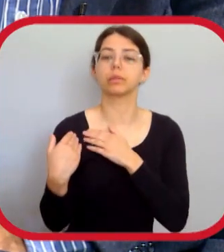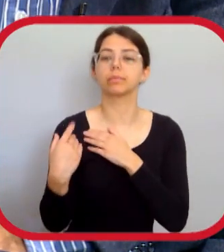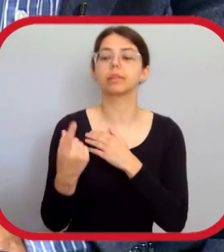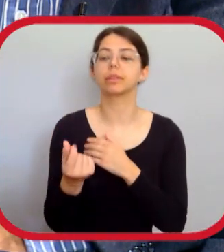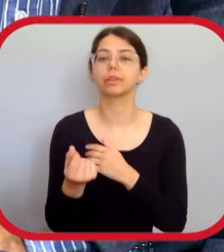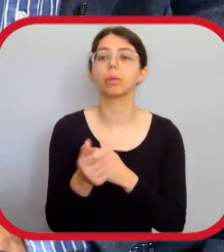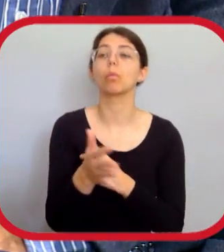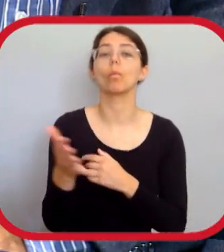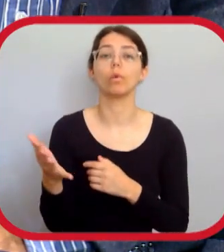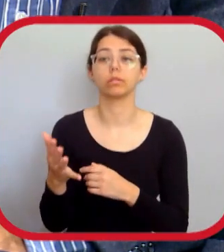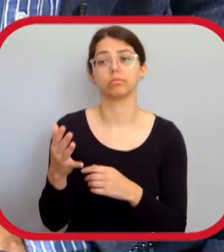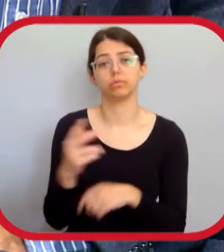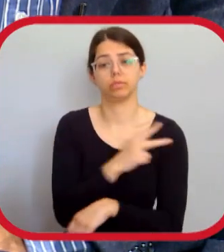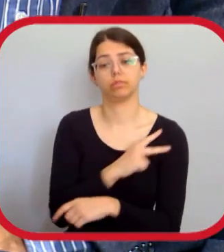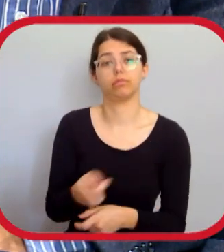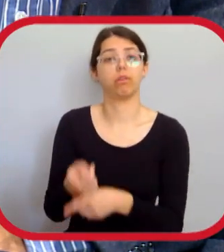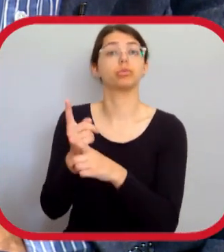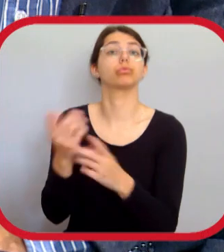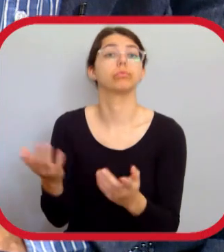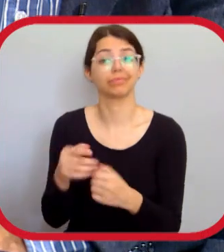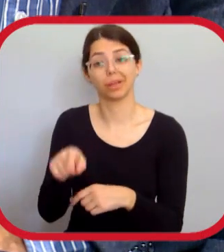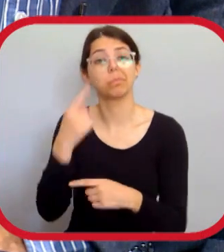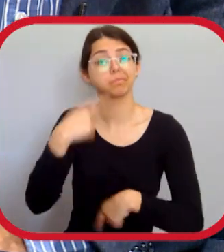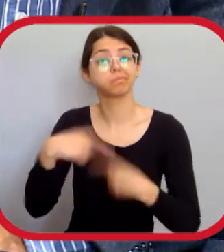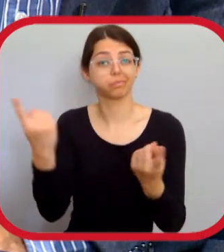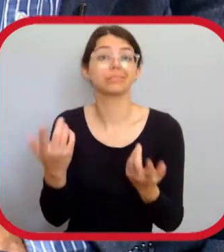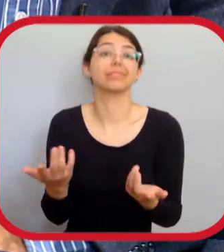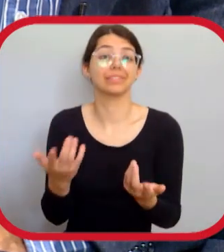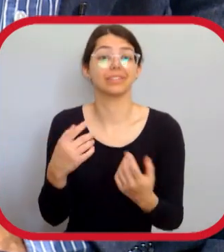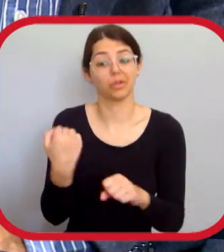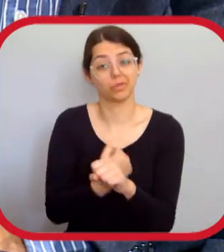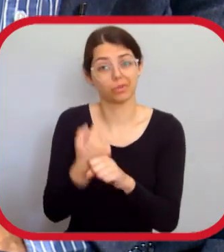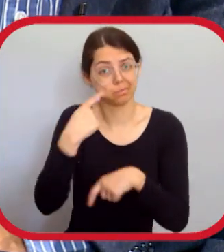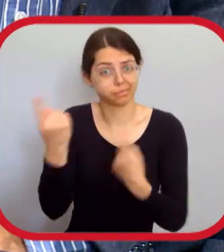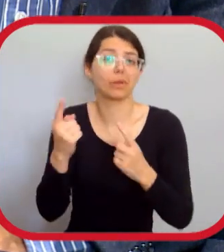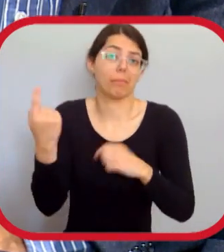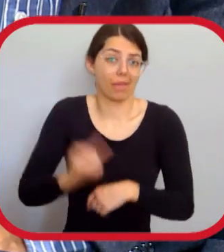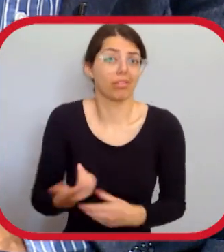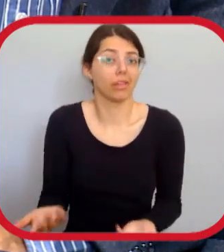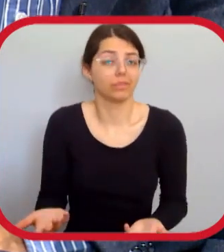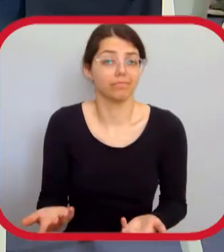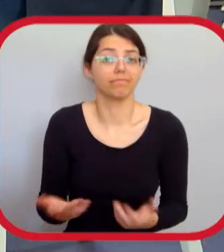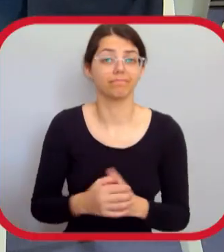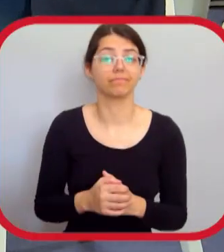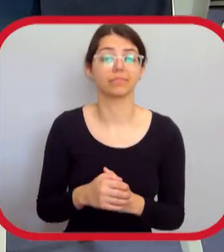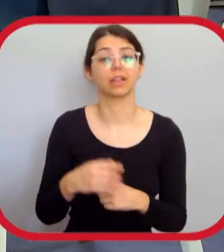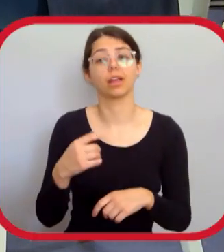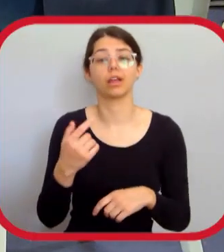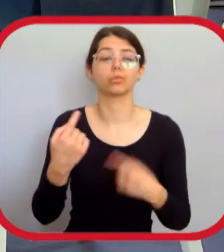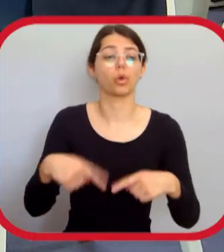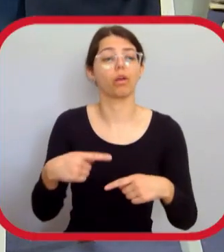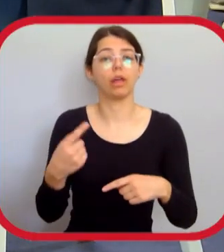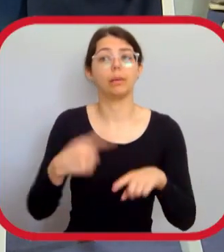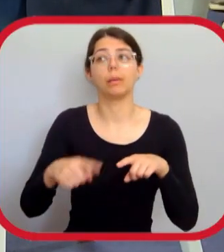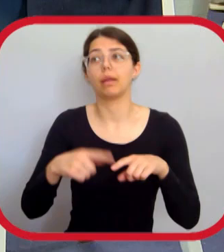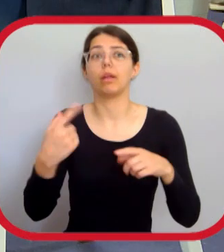responsabilidade de encontrar esse financiamento passa para as universidades, que são universidades públicas e deviam estar a fazer um serviço público e não simplesmente